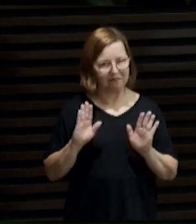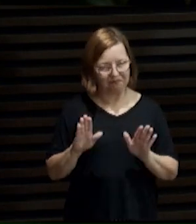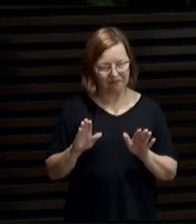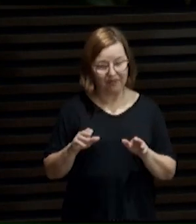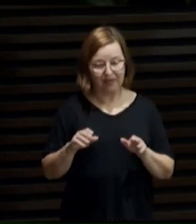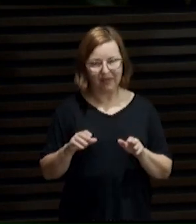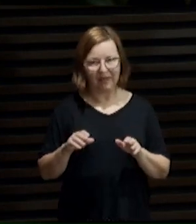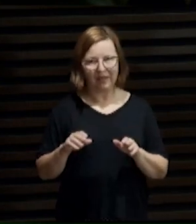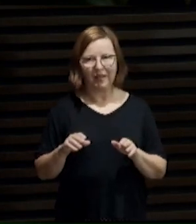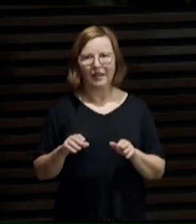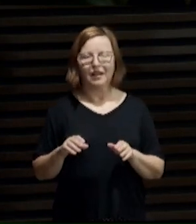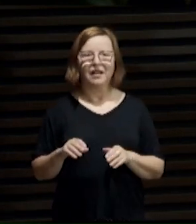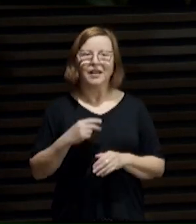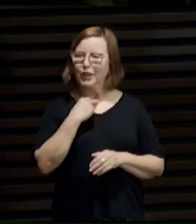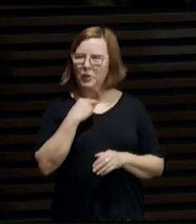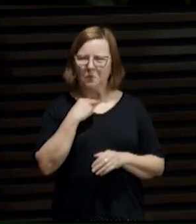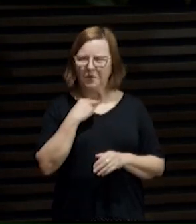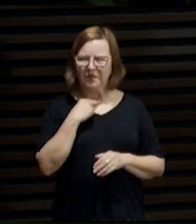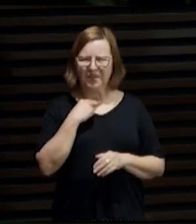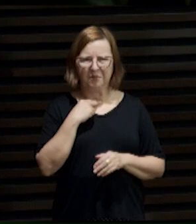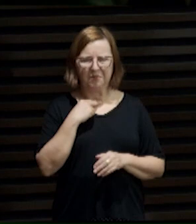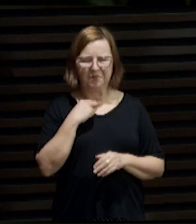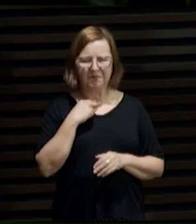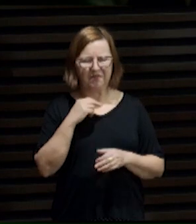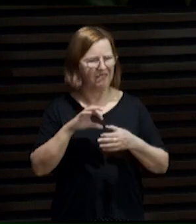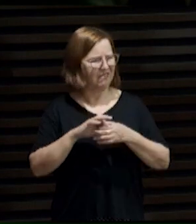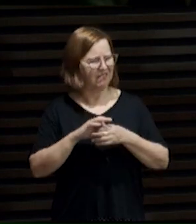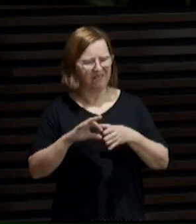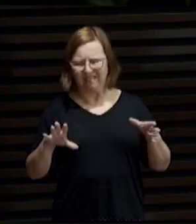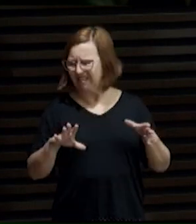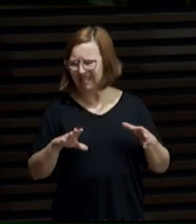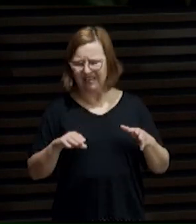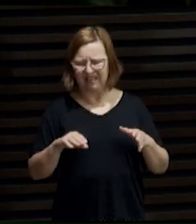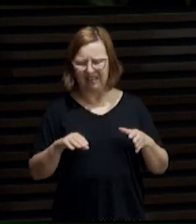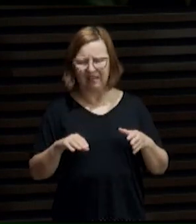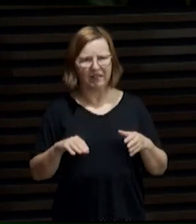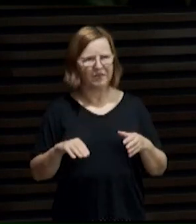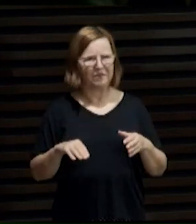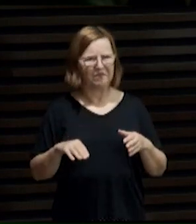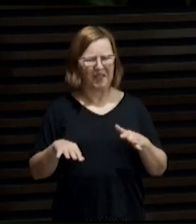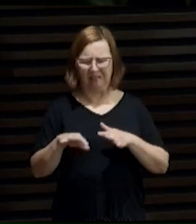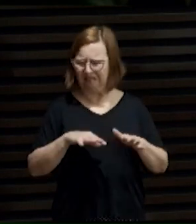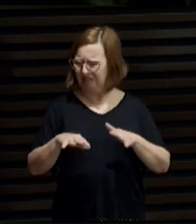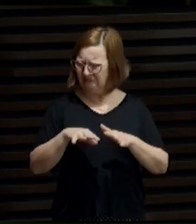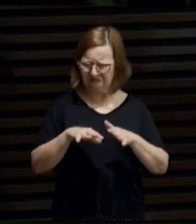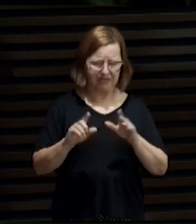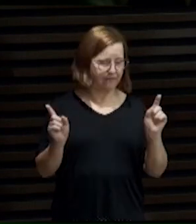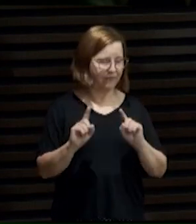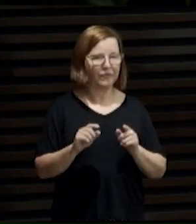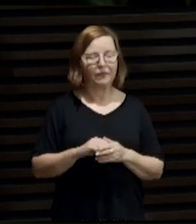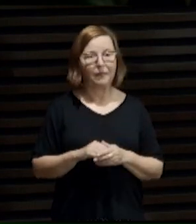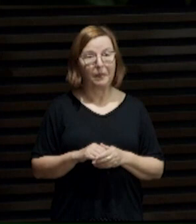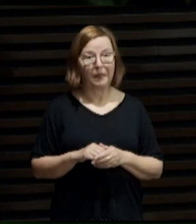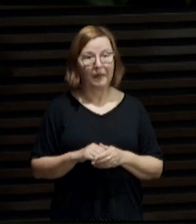coisas. Mas para onde eu estou guiando ela? Esta videira está sendo guiada para o céu. Esse é